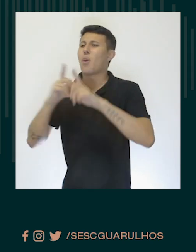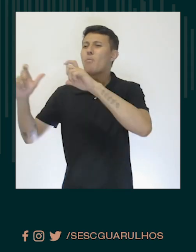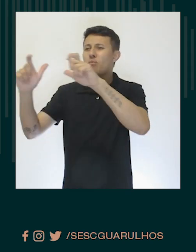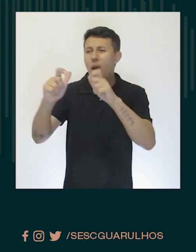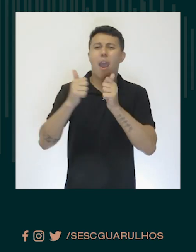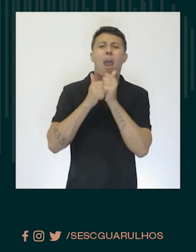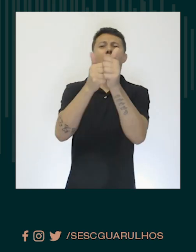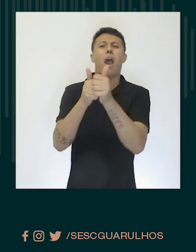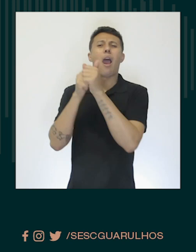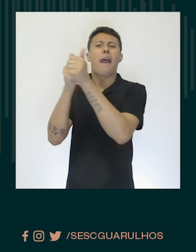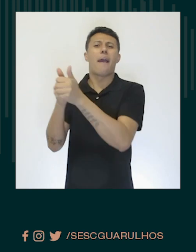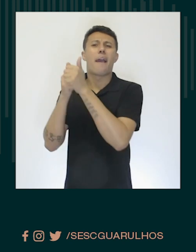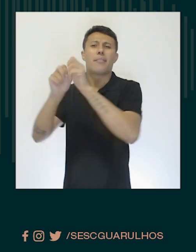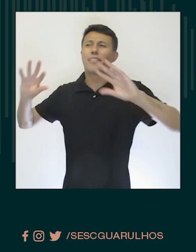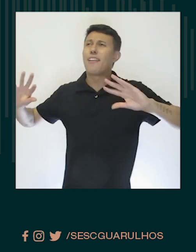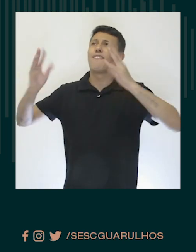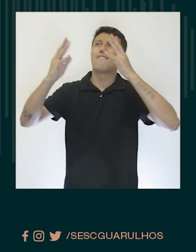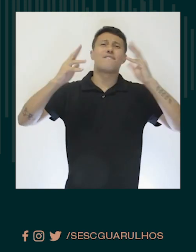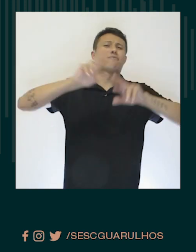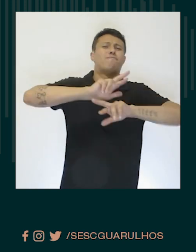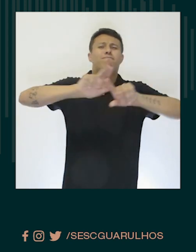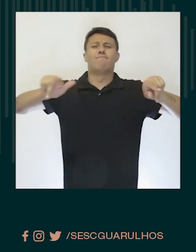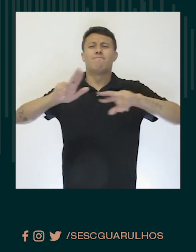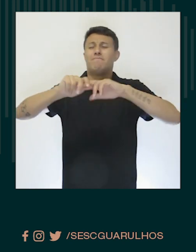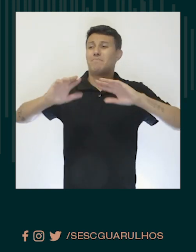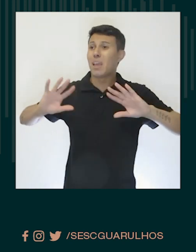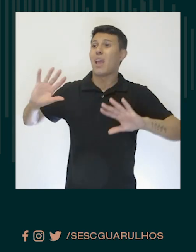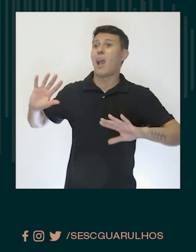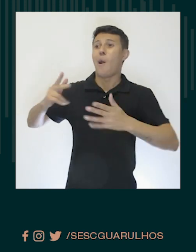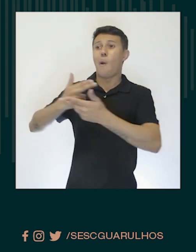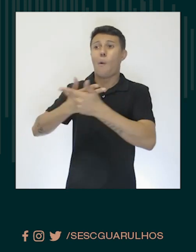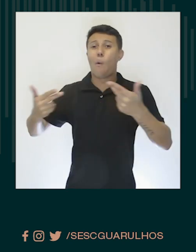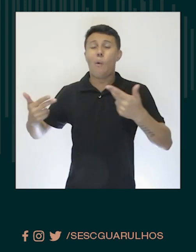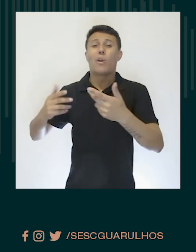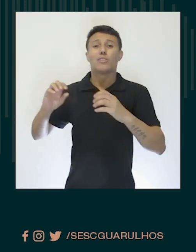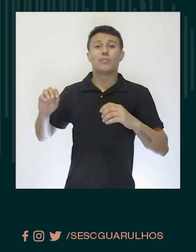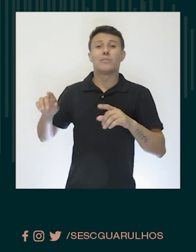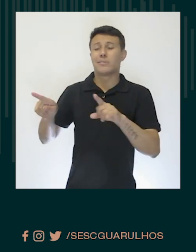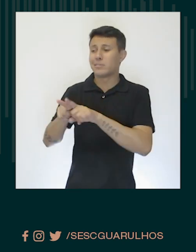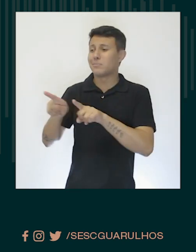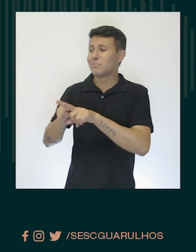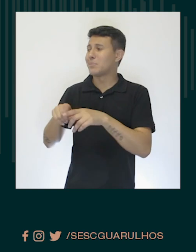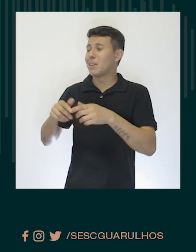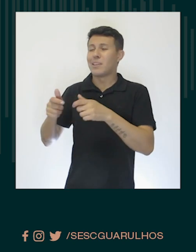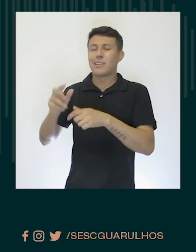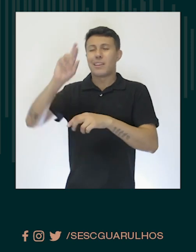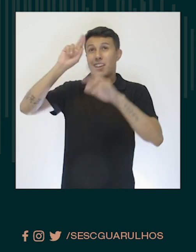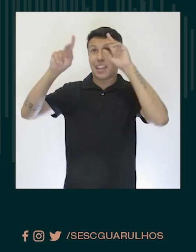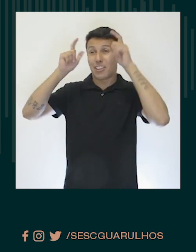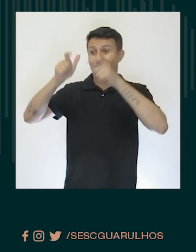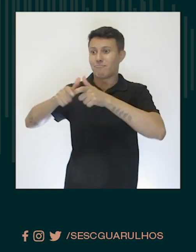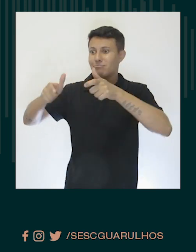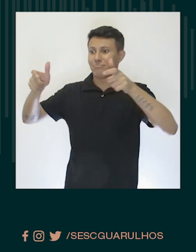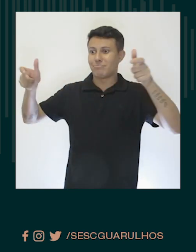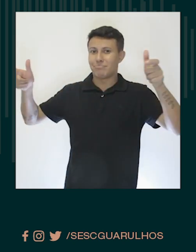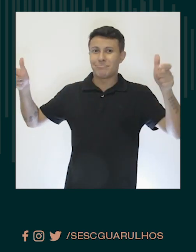acompanhar eventos, acompanhar realizações, né? Que ajudam a expandir a nossa criatividade, ajudam a